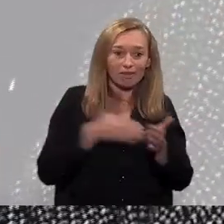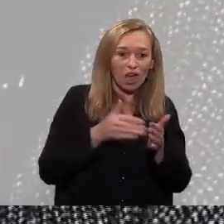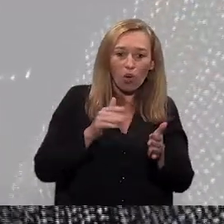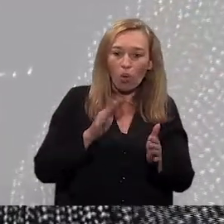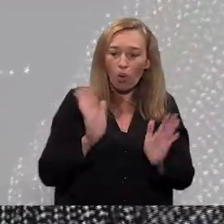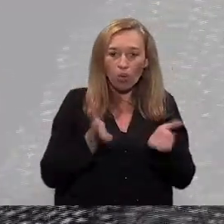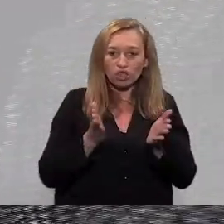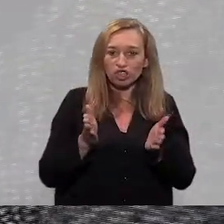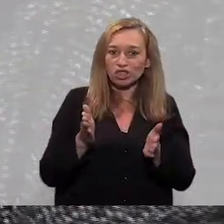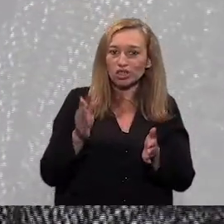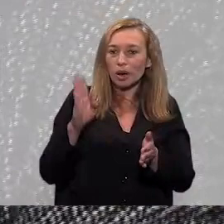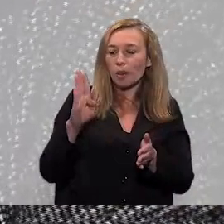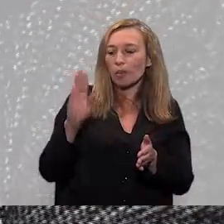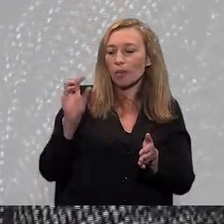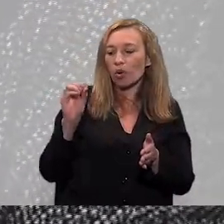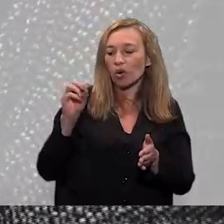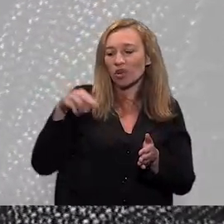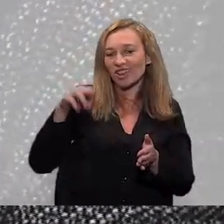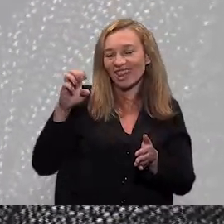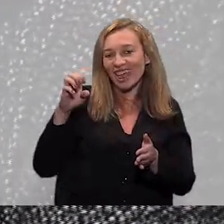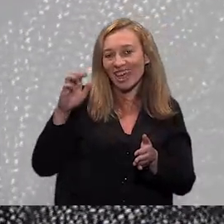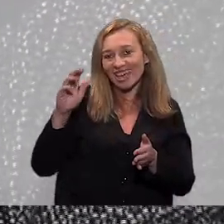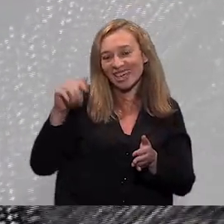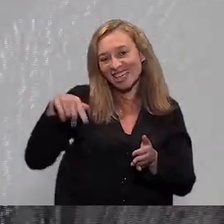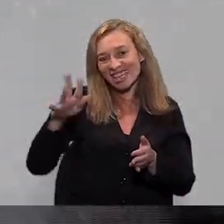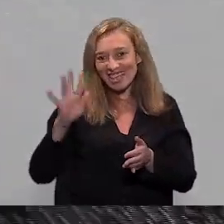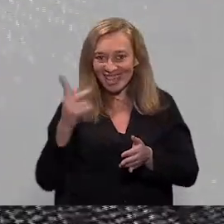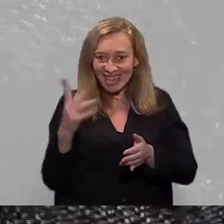até hoje de minha bonequinha. Então, eu